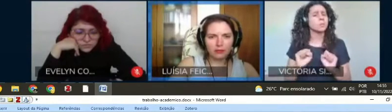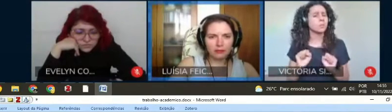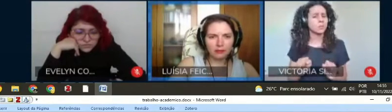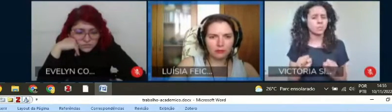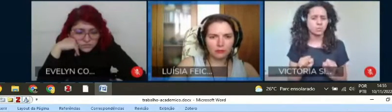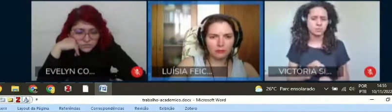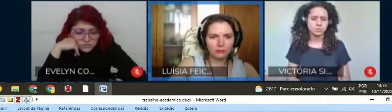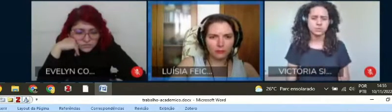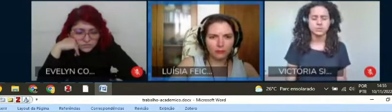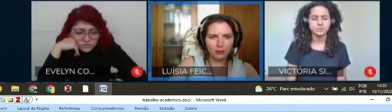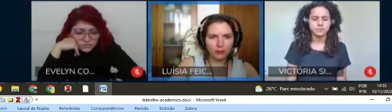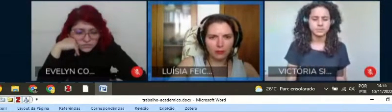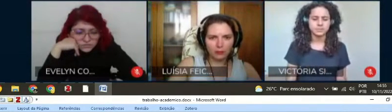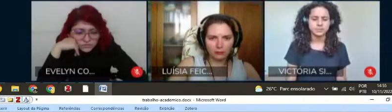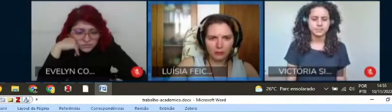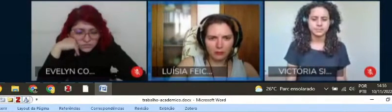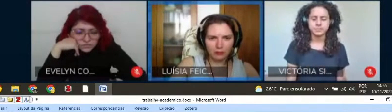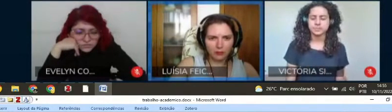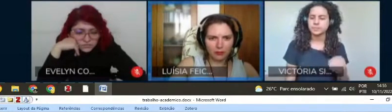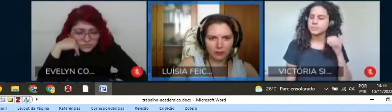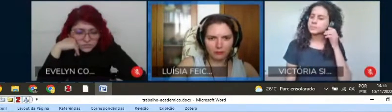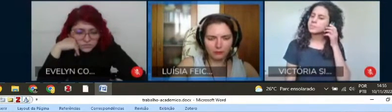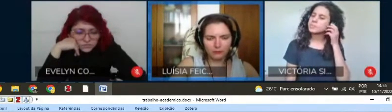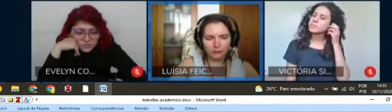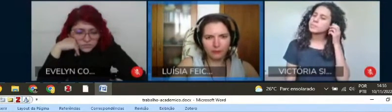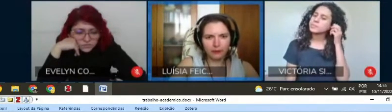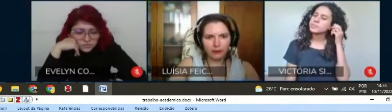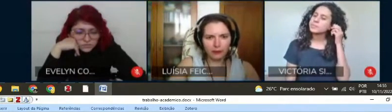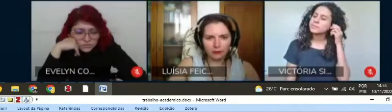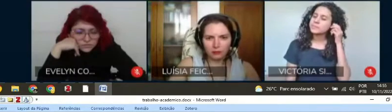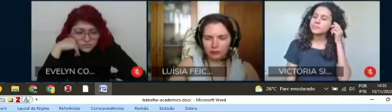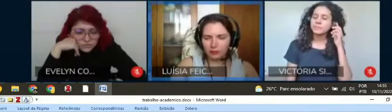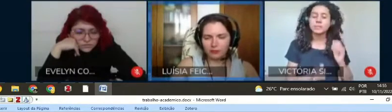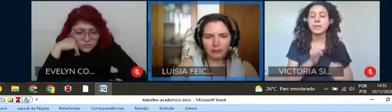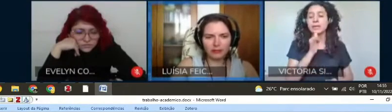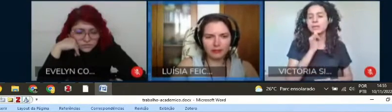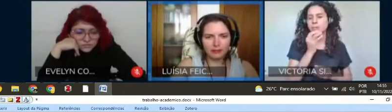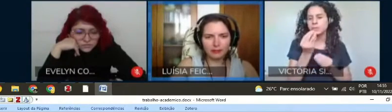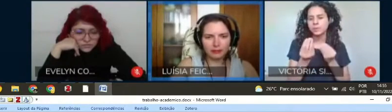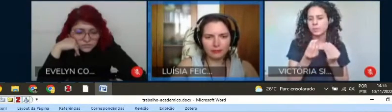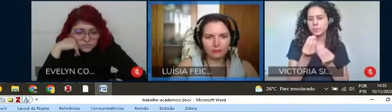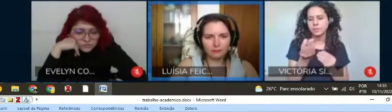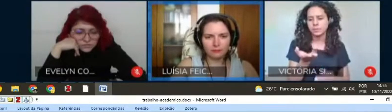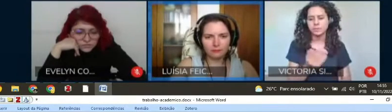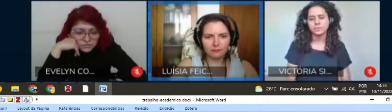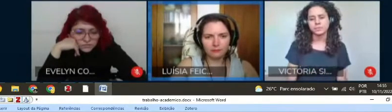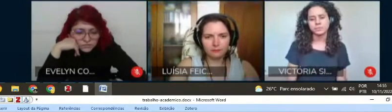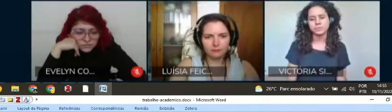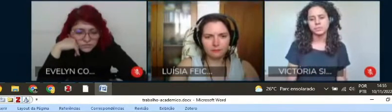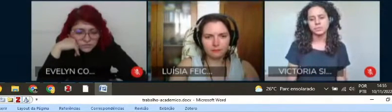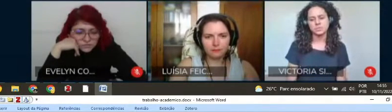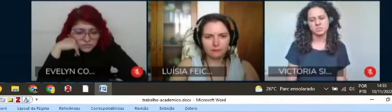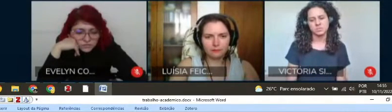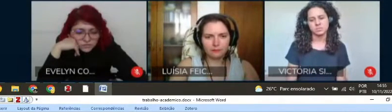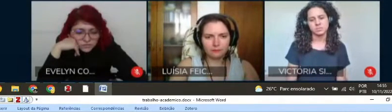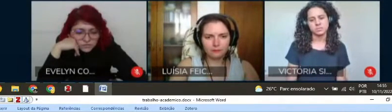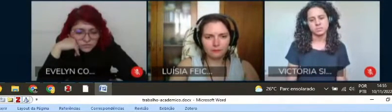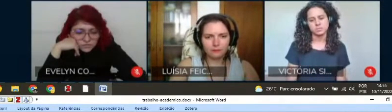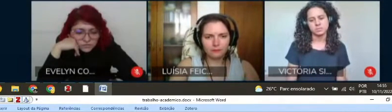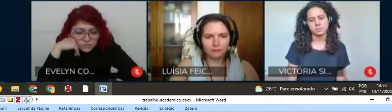uma alteração, por exemplo, aqui. Vou escrever bastante aqui.